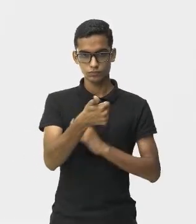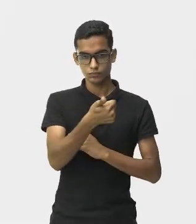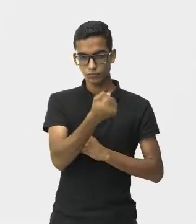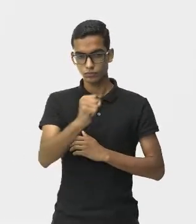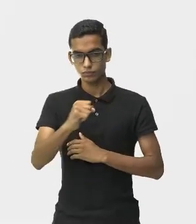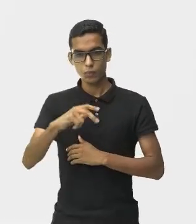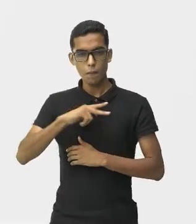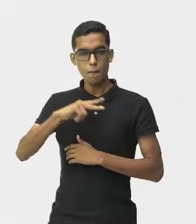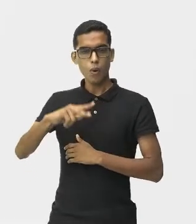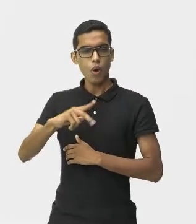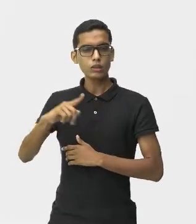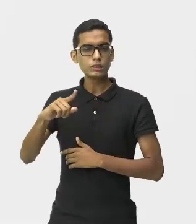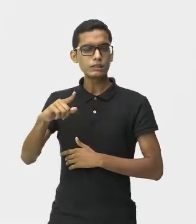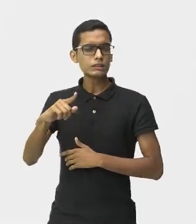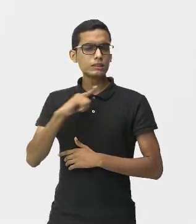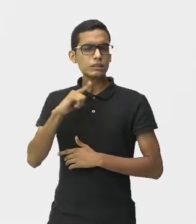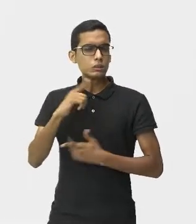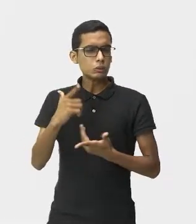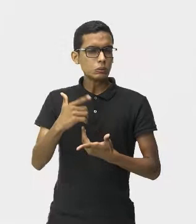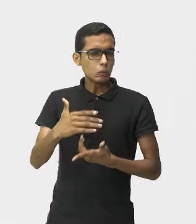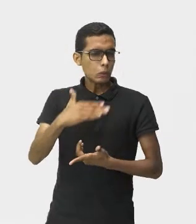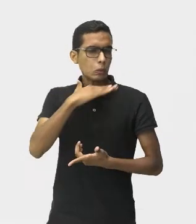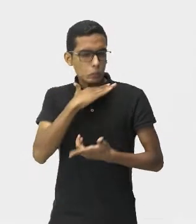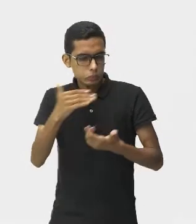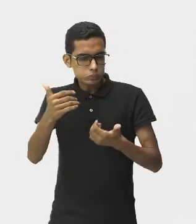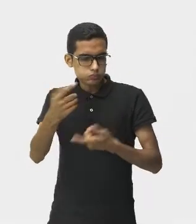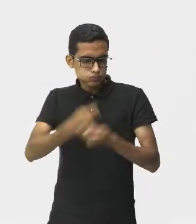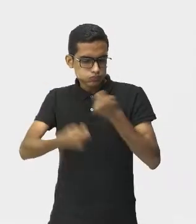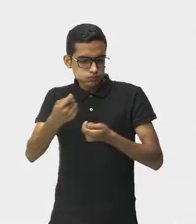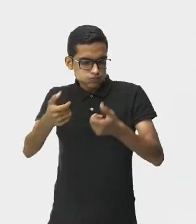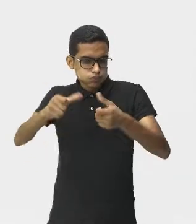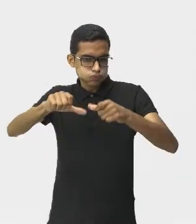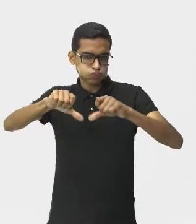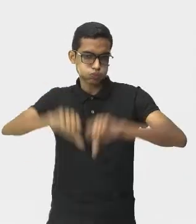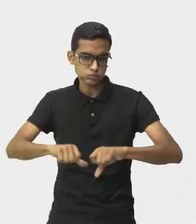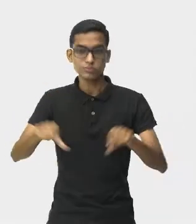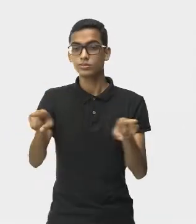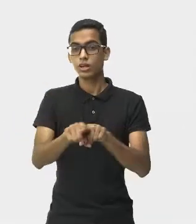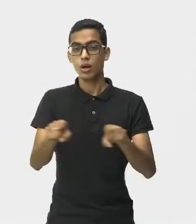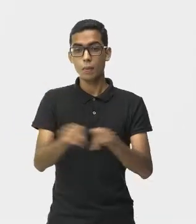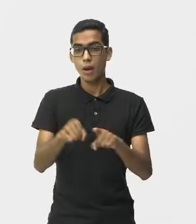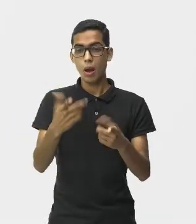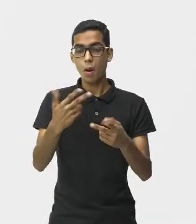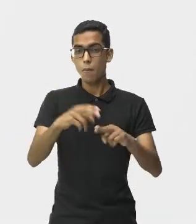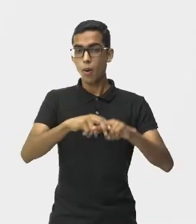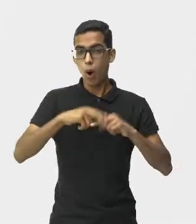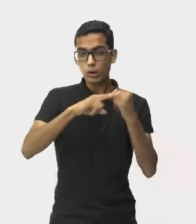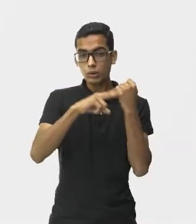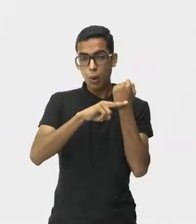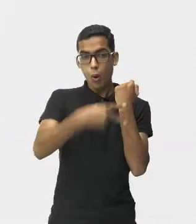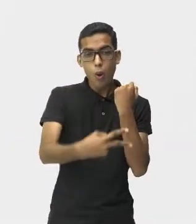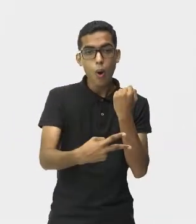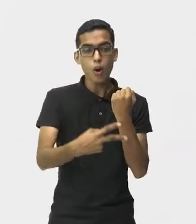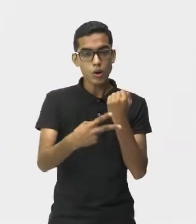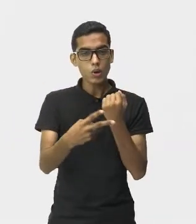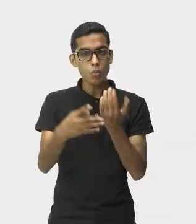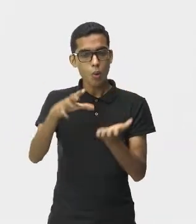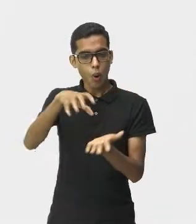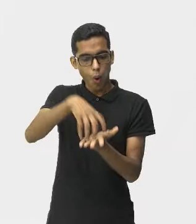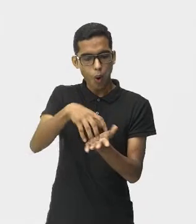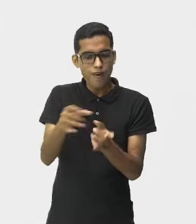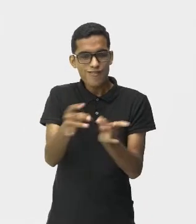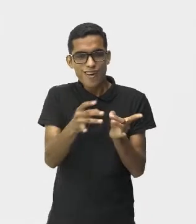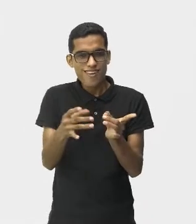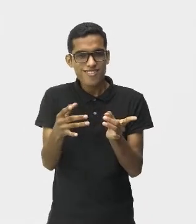uma crise econômica em consequência da perda do monopólio do comércio das especiarias com o Oriente.